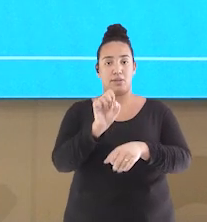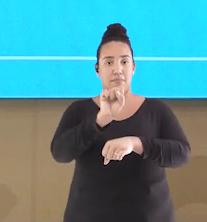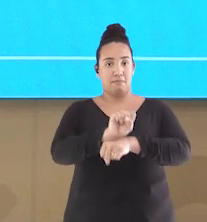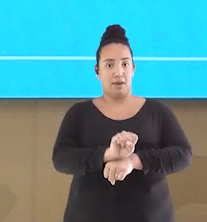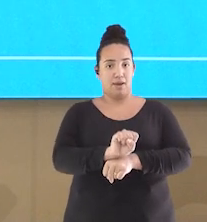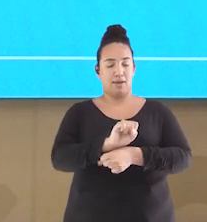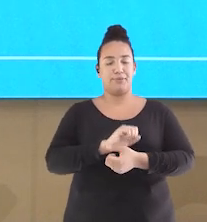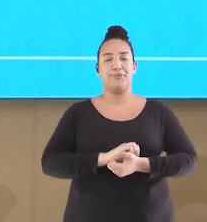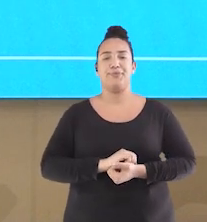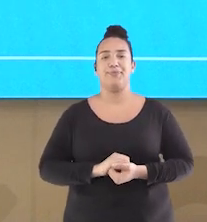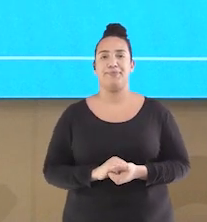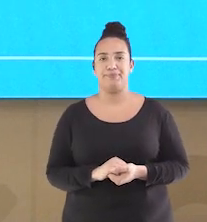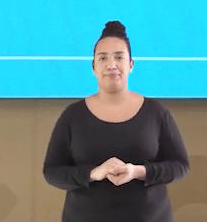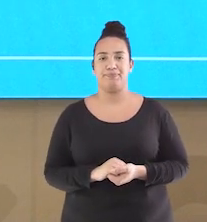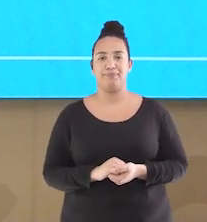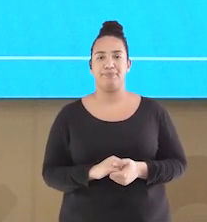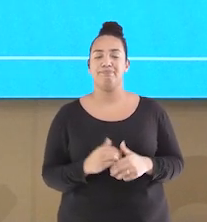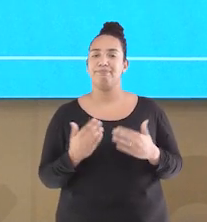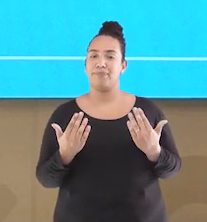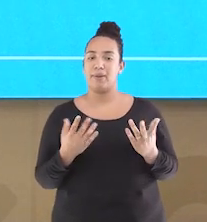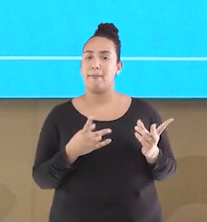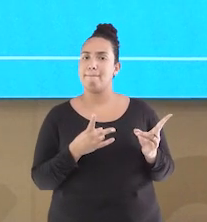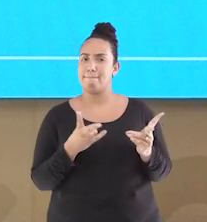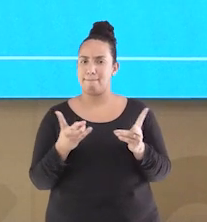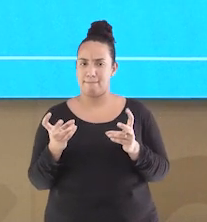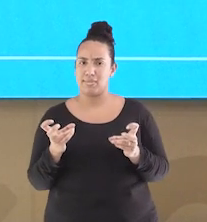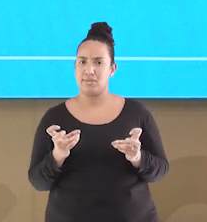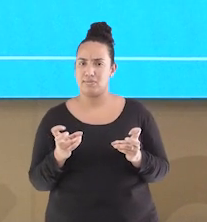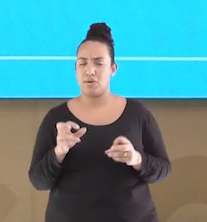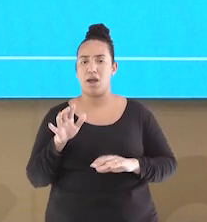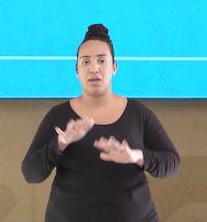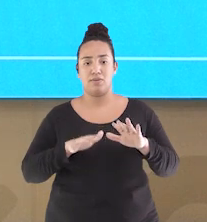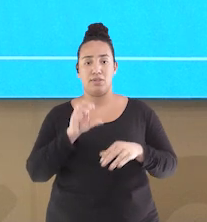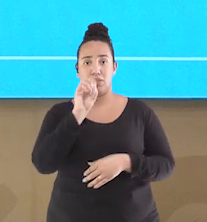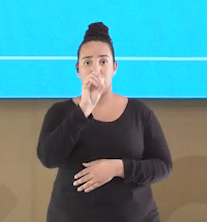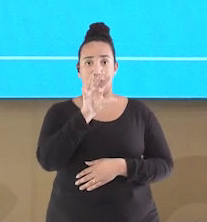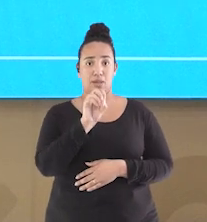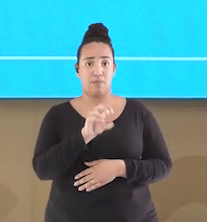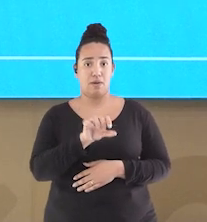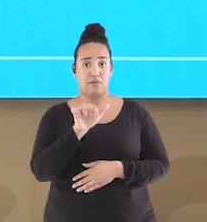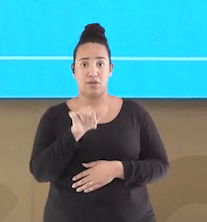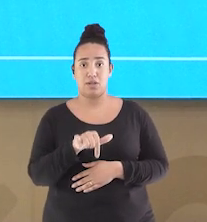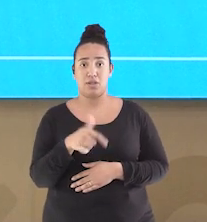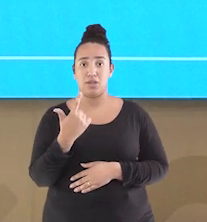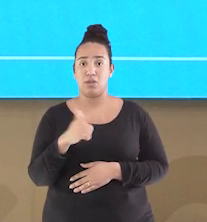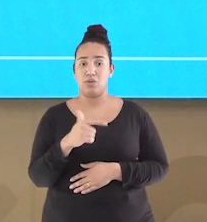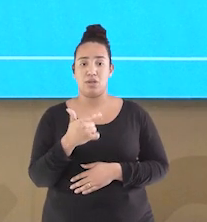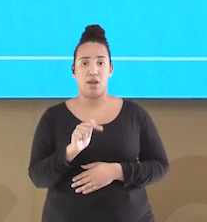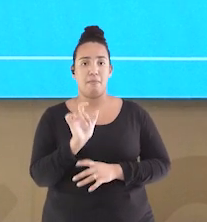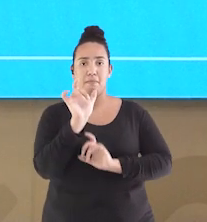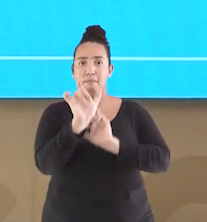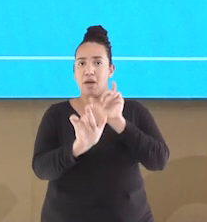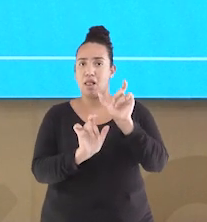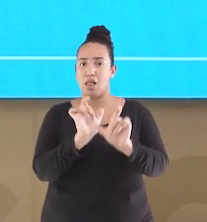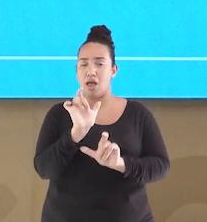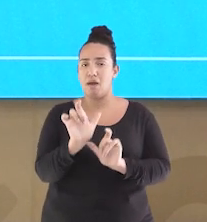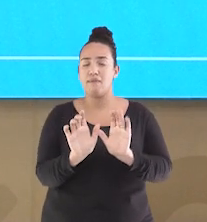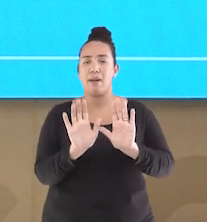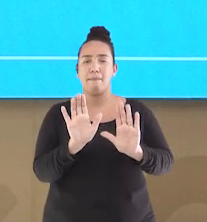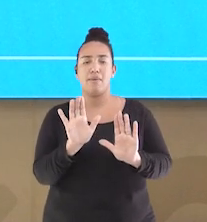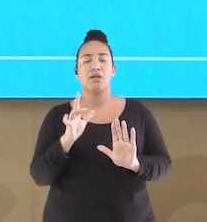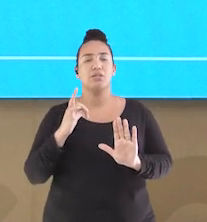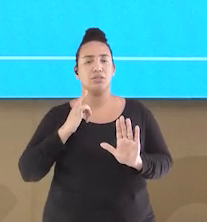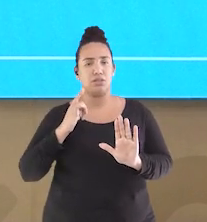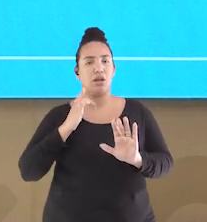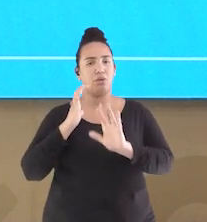parado. Perceberam que, apesar de o semáforo não possuir nenhuma palavra, ele transmite